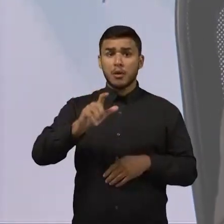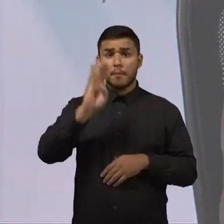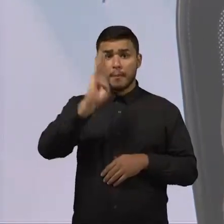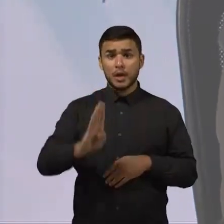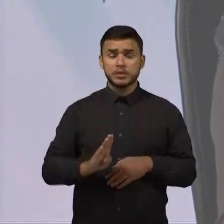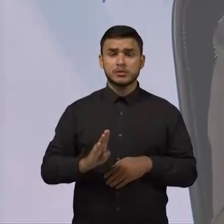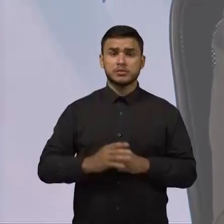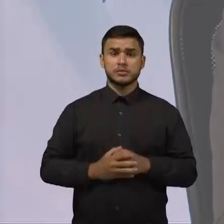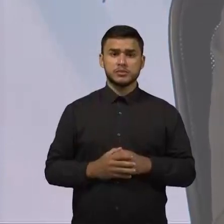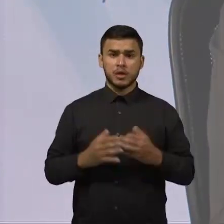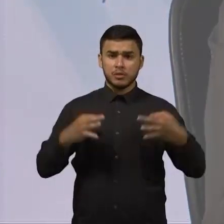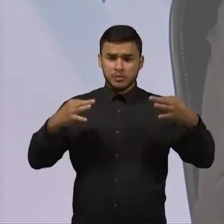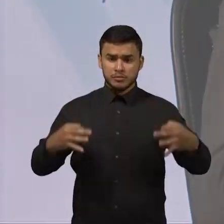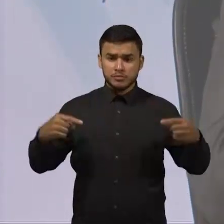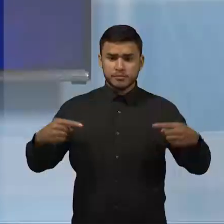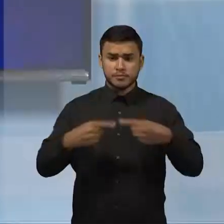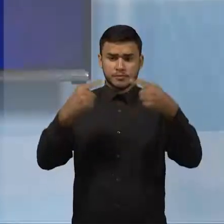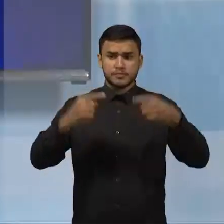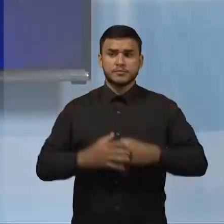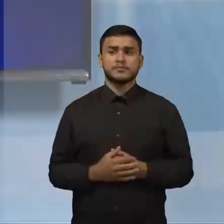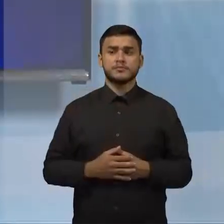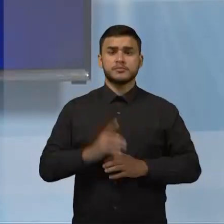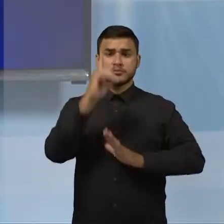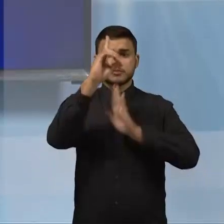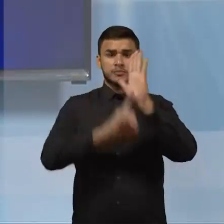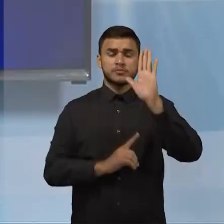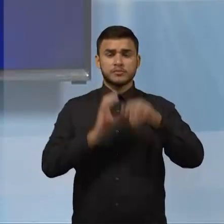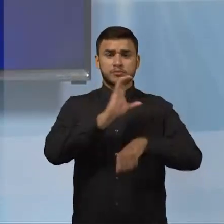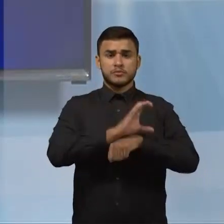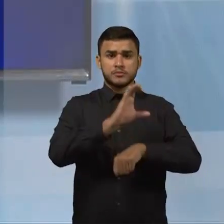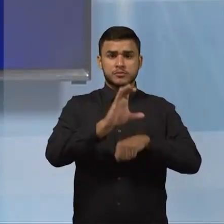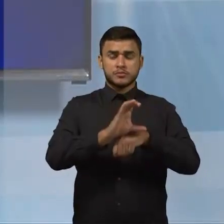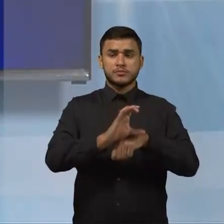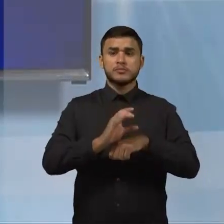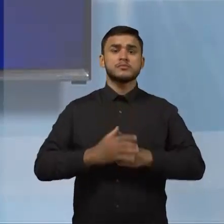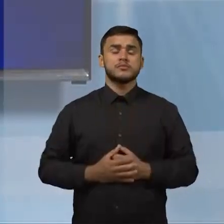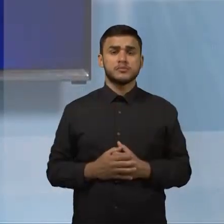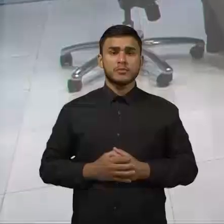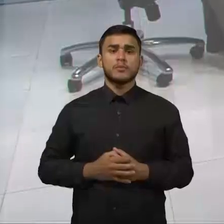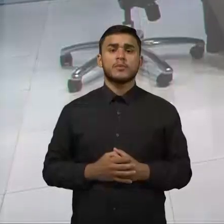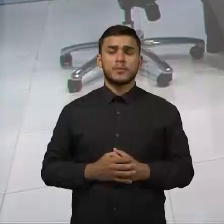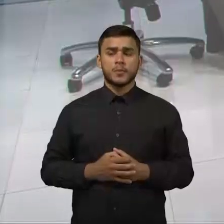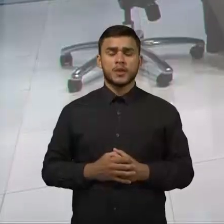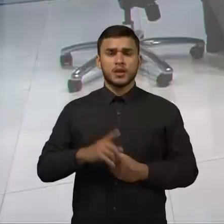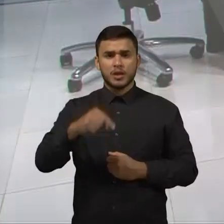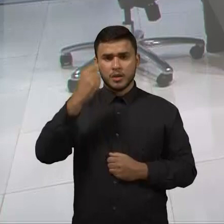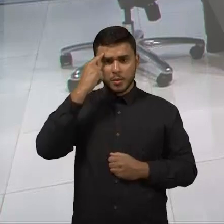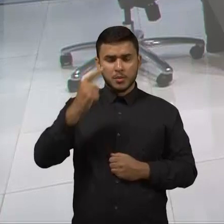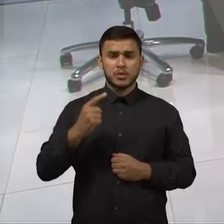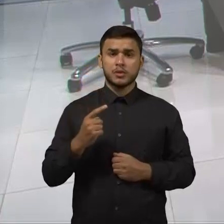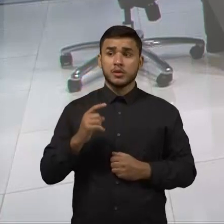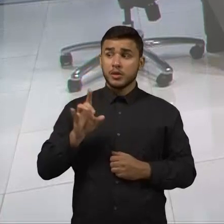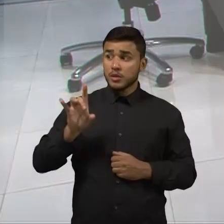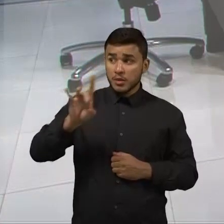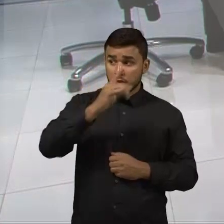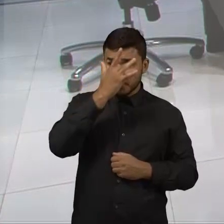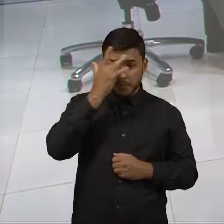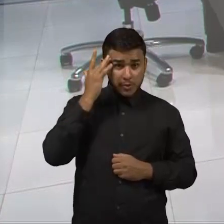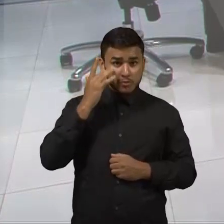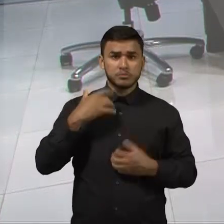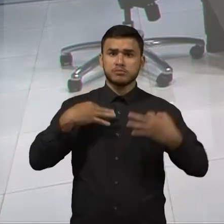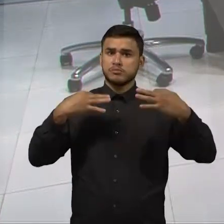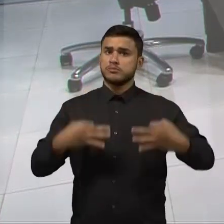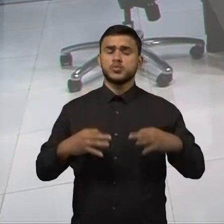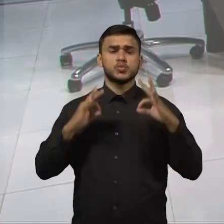é filigrana isso. Só corrigir. Isso é direito constitucional, direito de garantia individual inalienável ao